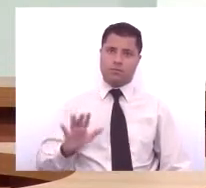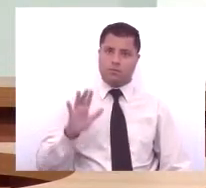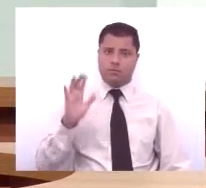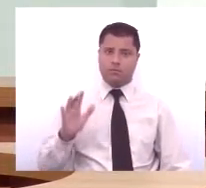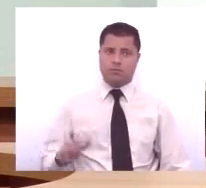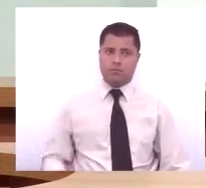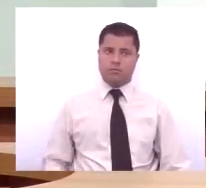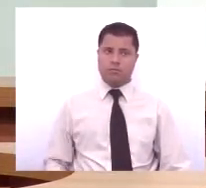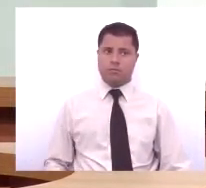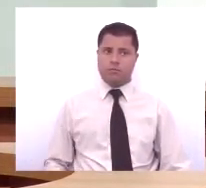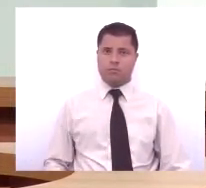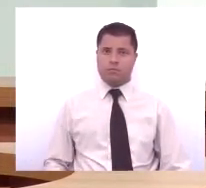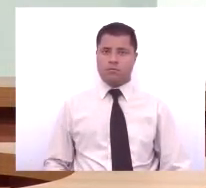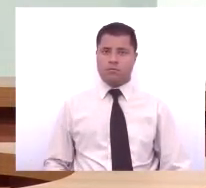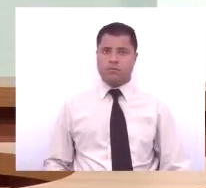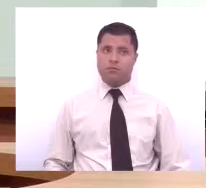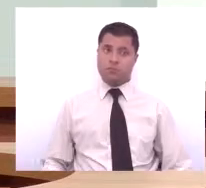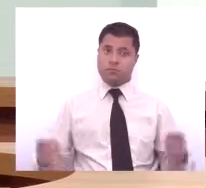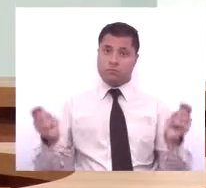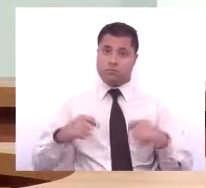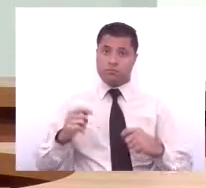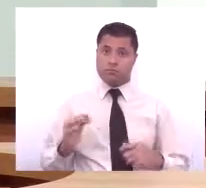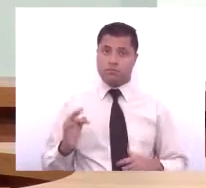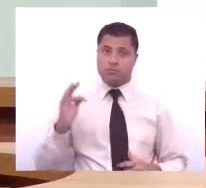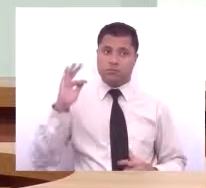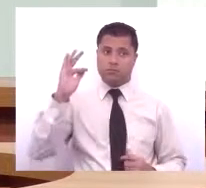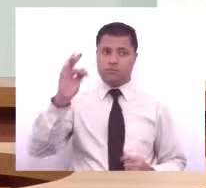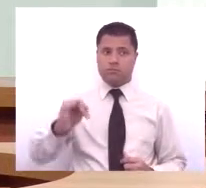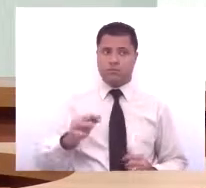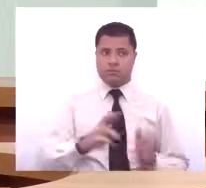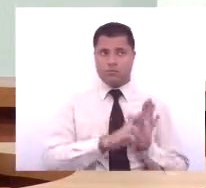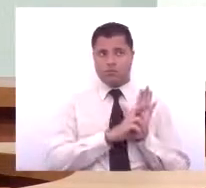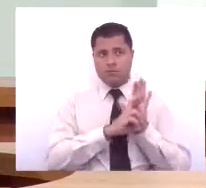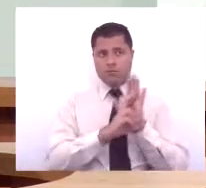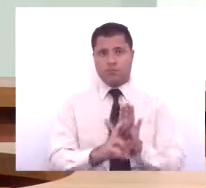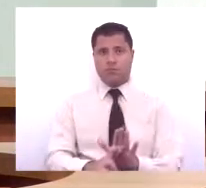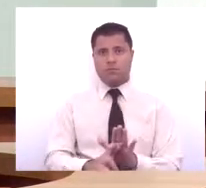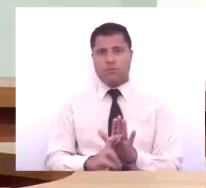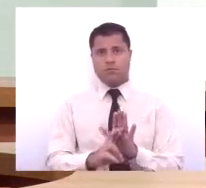e poder futuramente representar